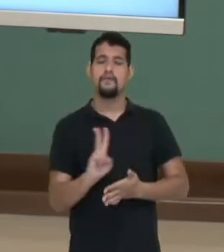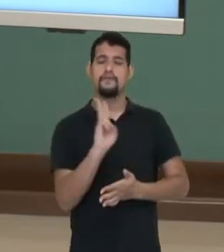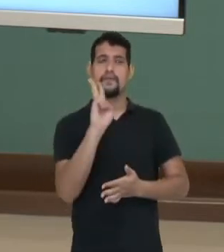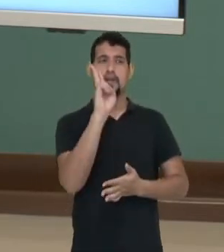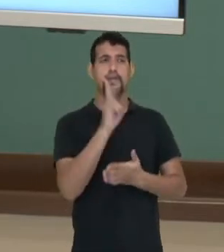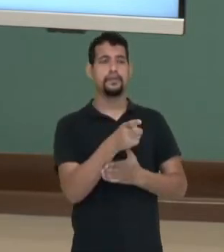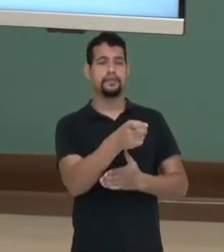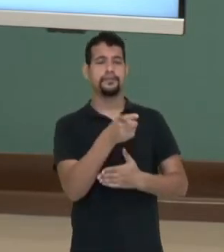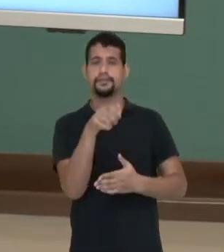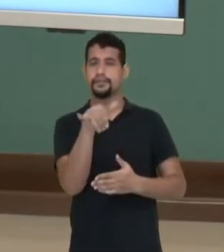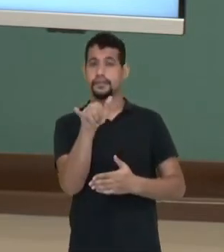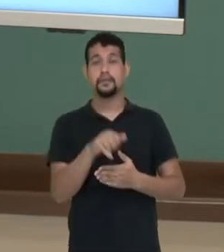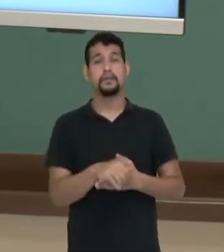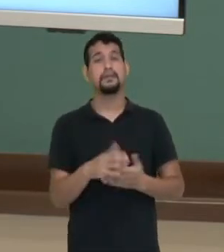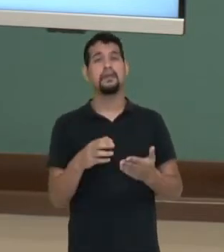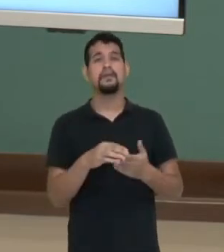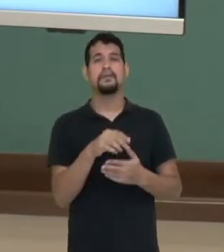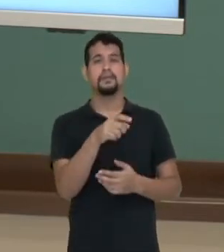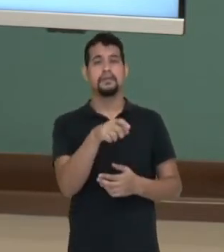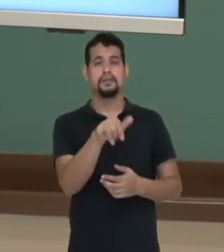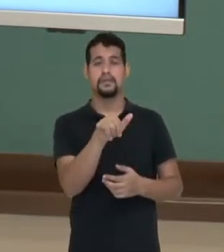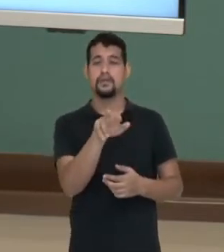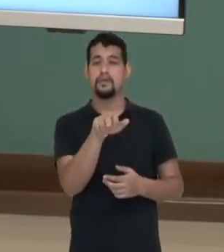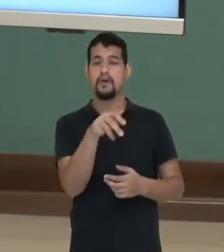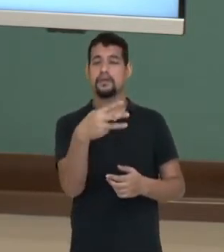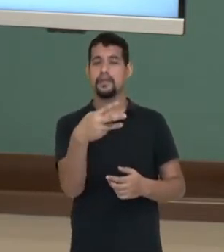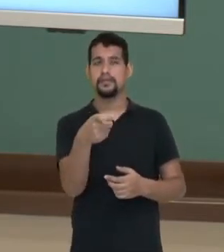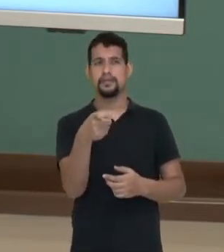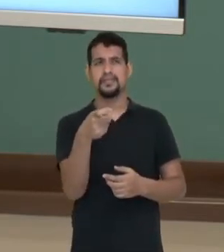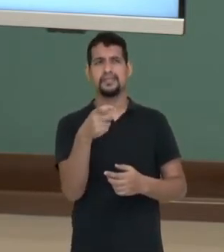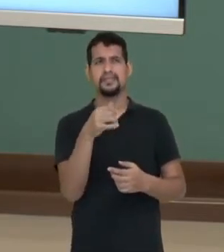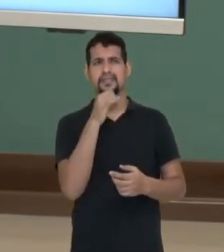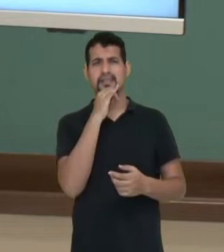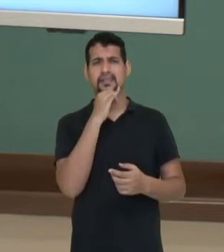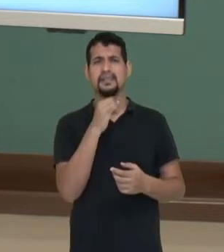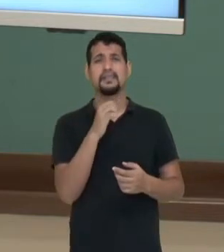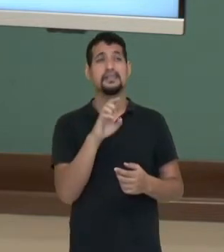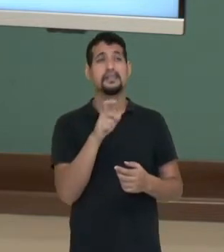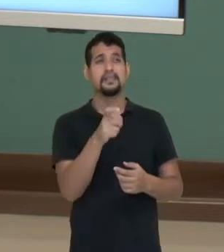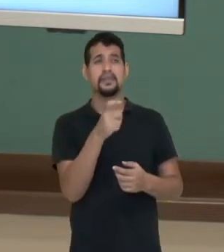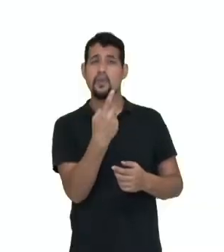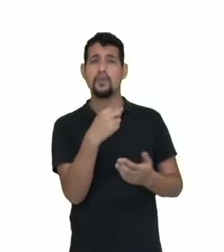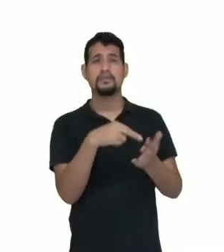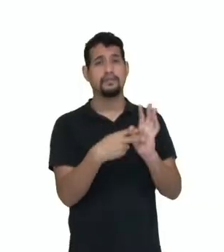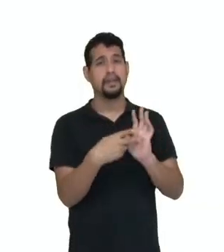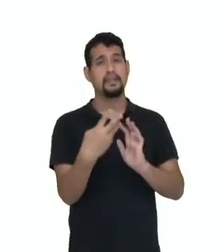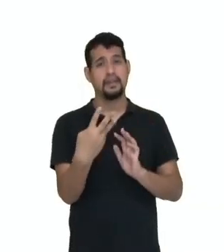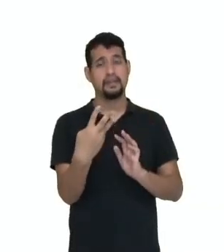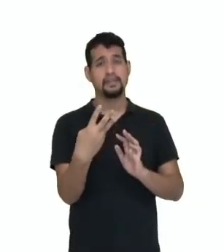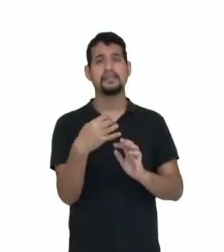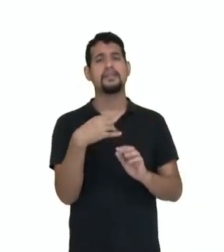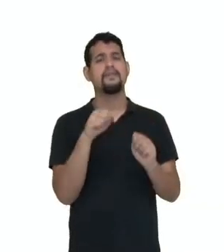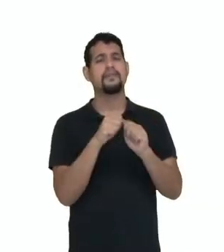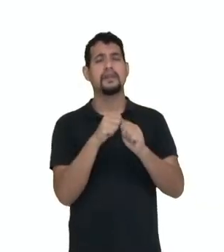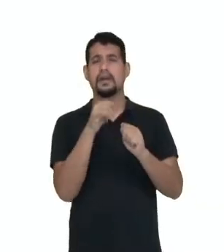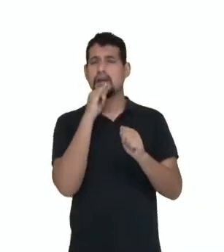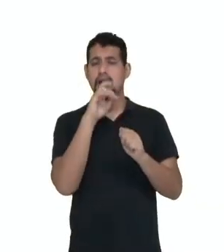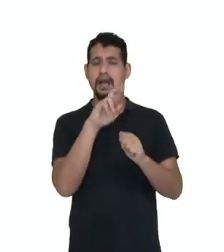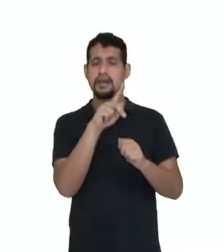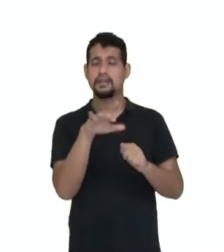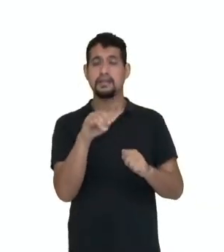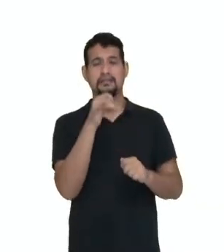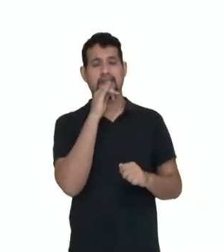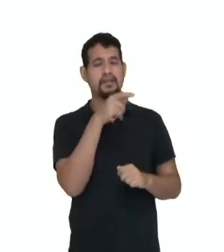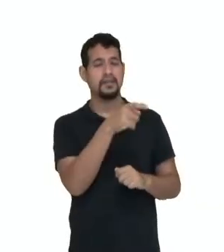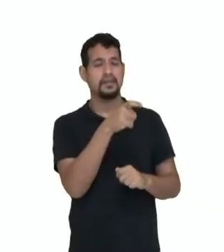eu tenho essa função, y igual a 3x. Se o x for 1, o y vale 3. Se eu fizer aqui a razão entre o y